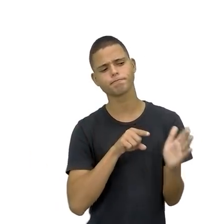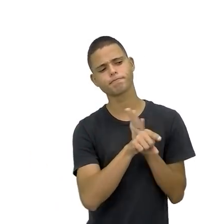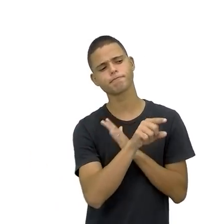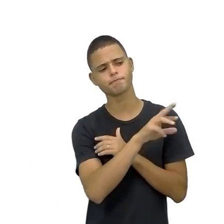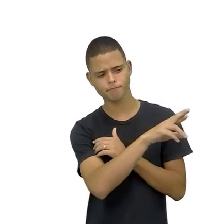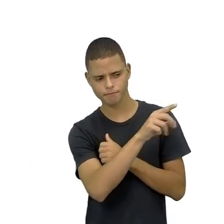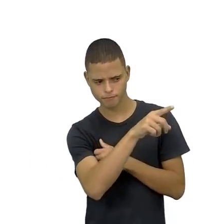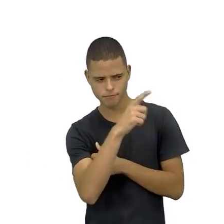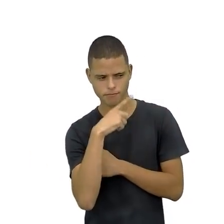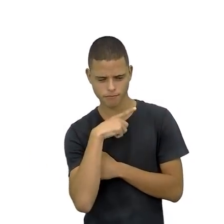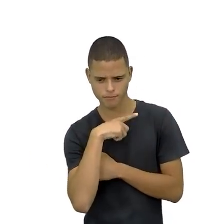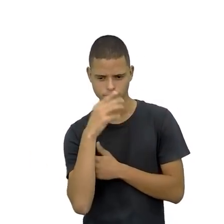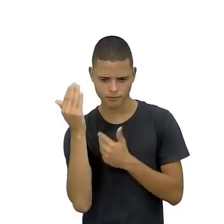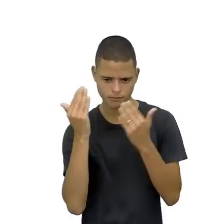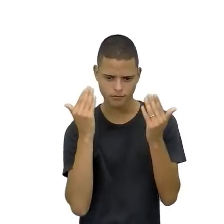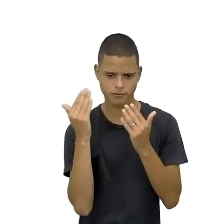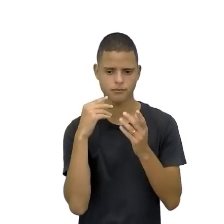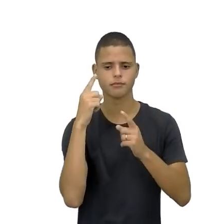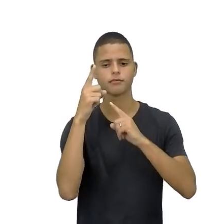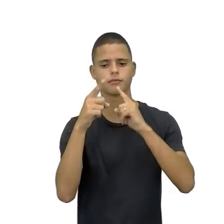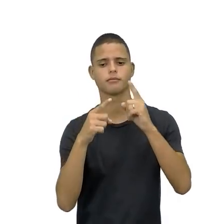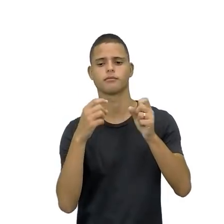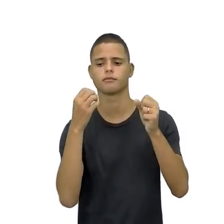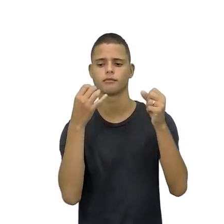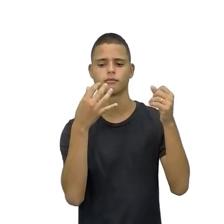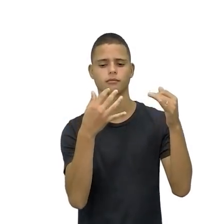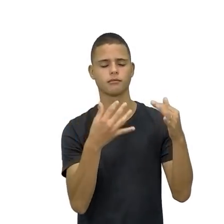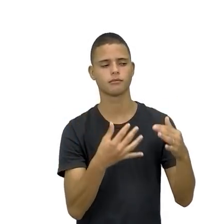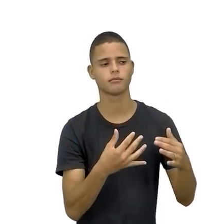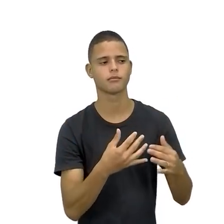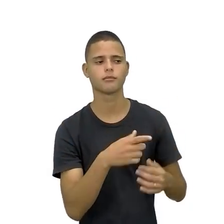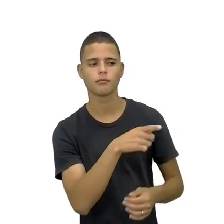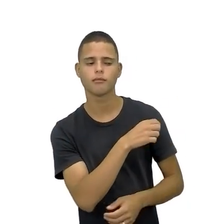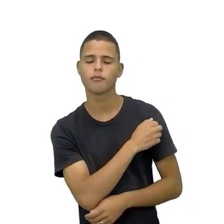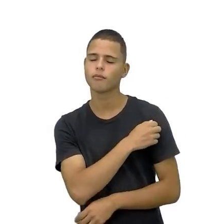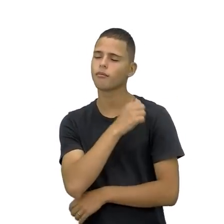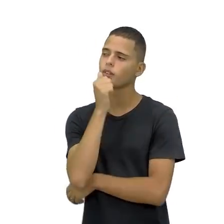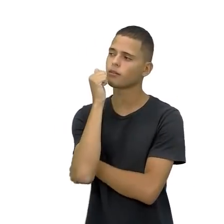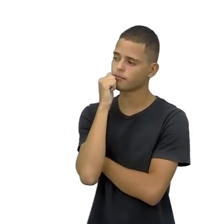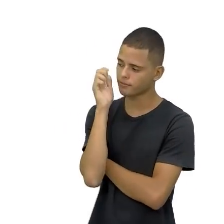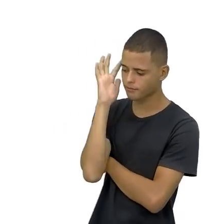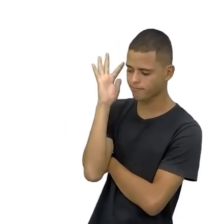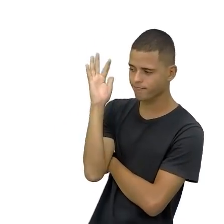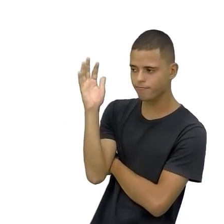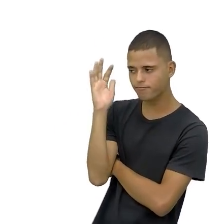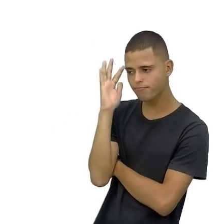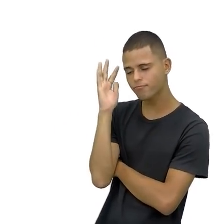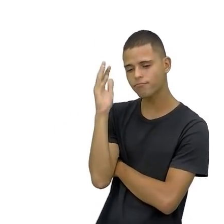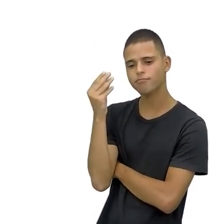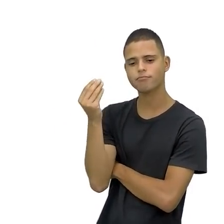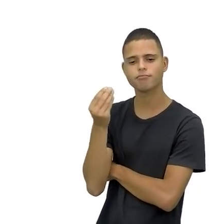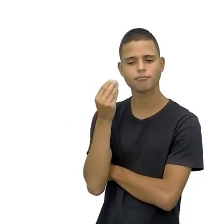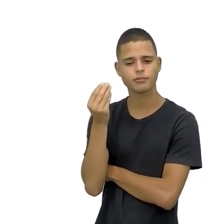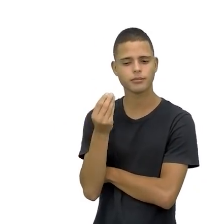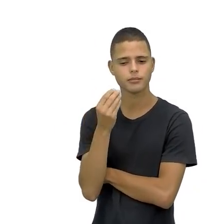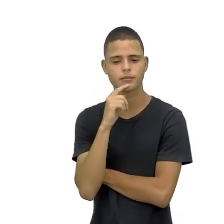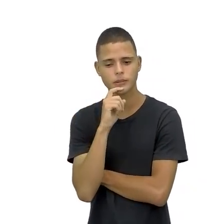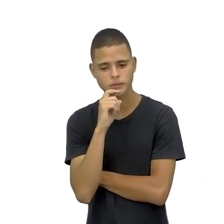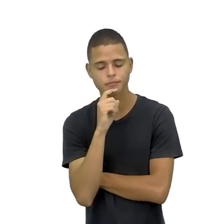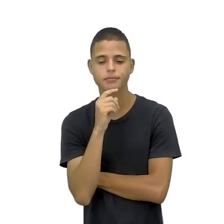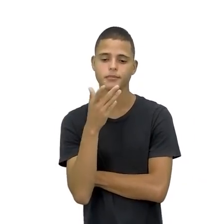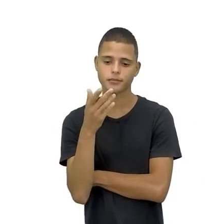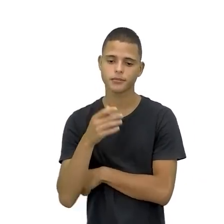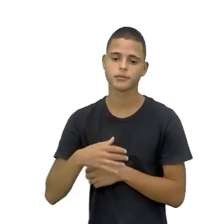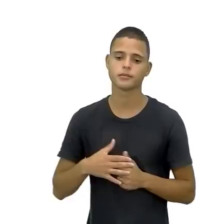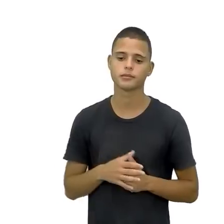dúvida, trazer ali alguns questionamentos que o aluno possa refletir sobre como ele está vendo o problema, né?